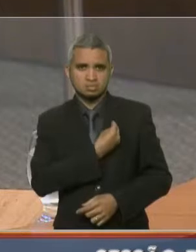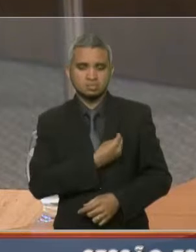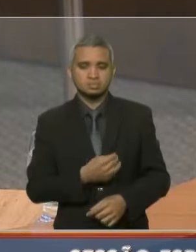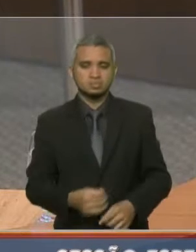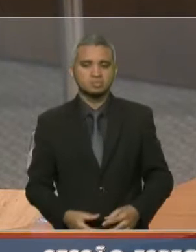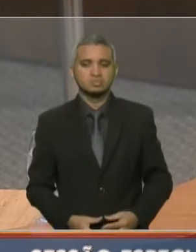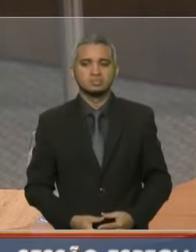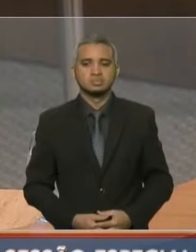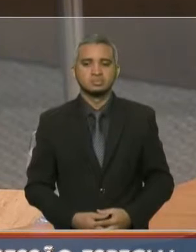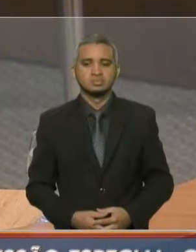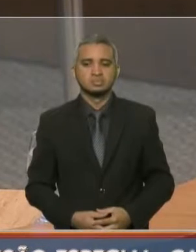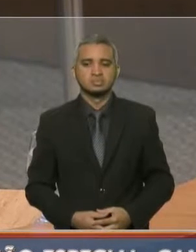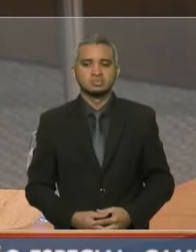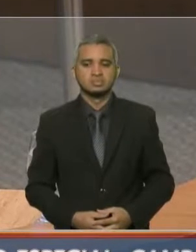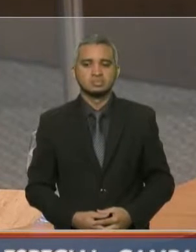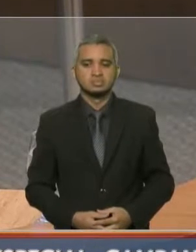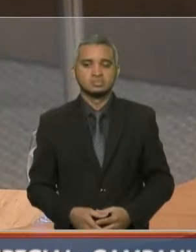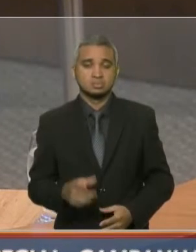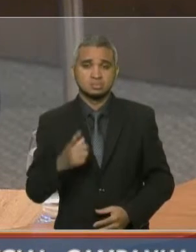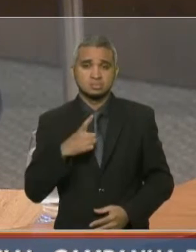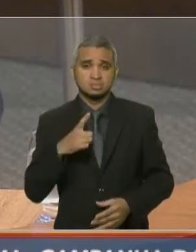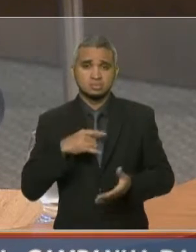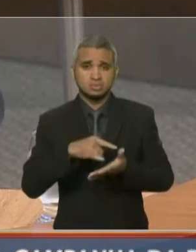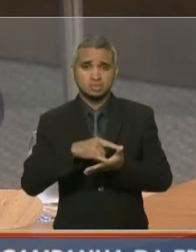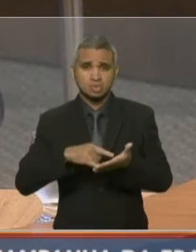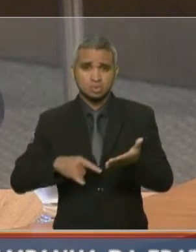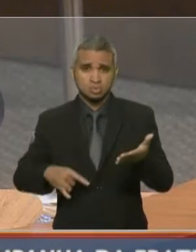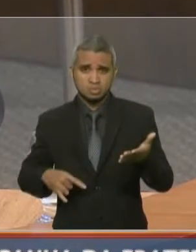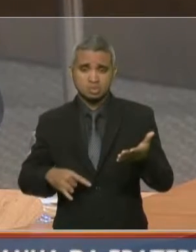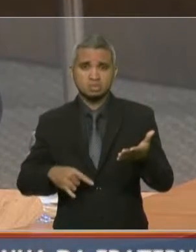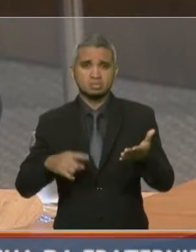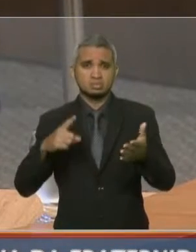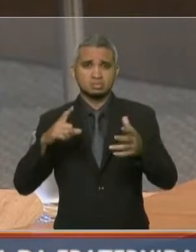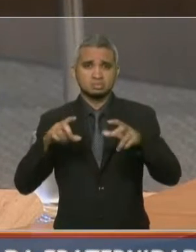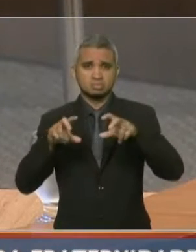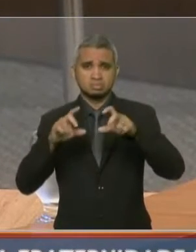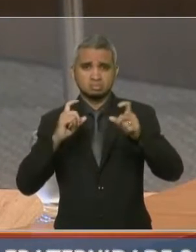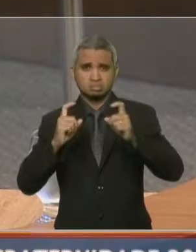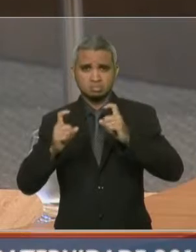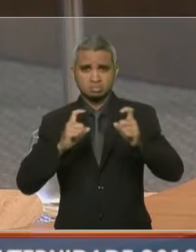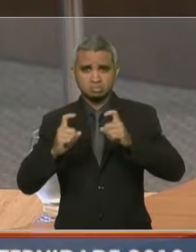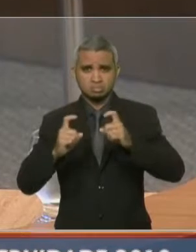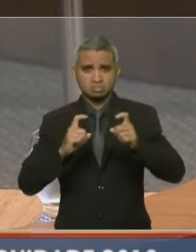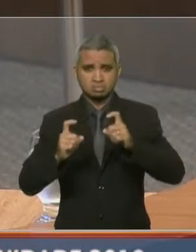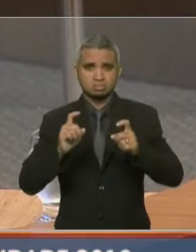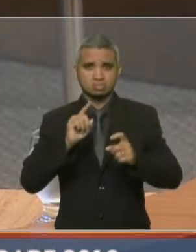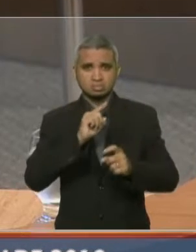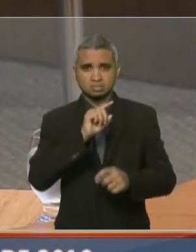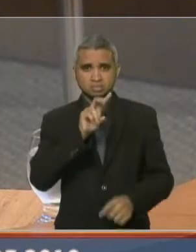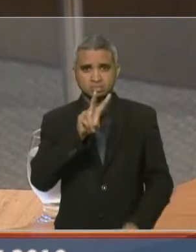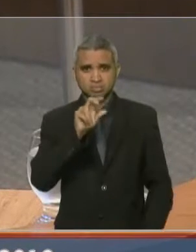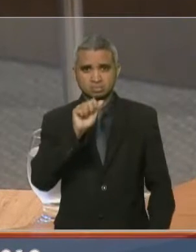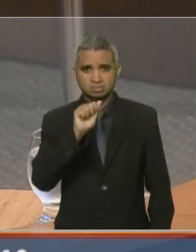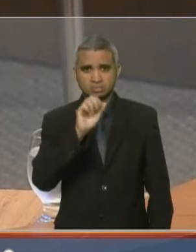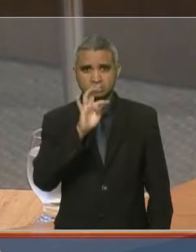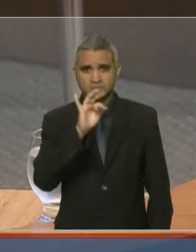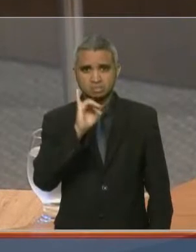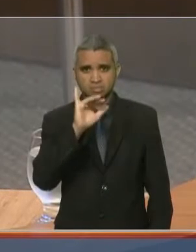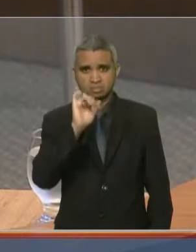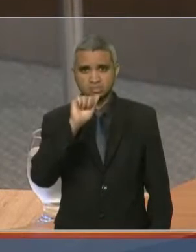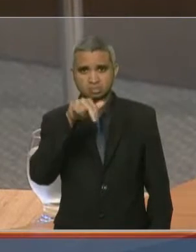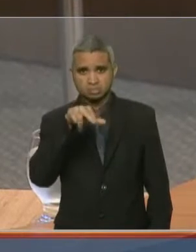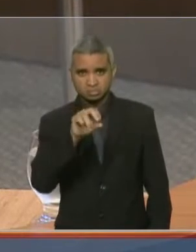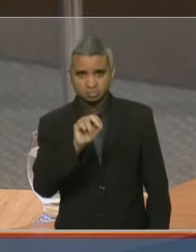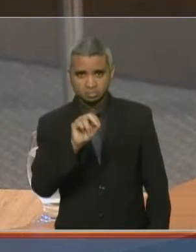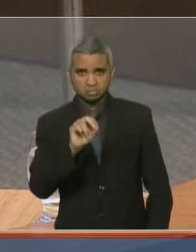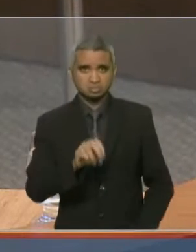específico. Um dos documentos do Concílio Vaticano II, que se chama Gaudium et Spes, diz